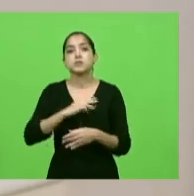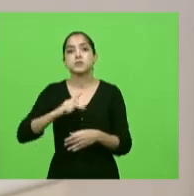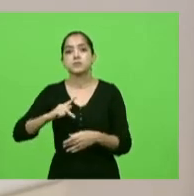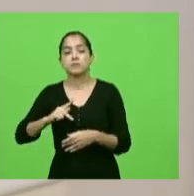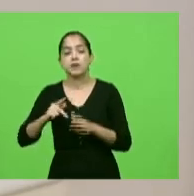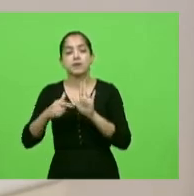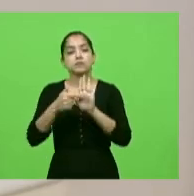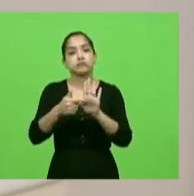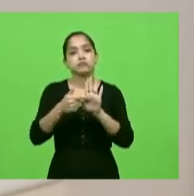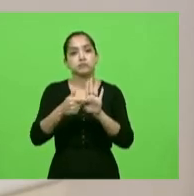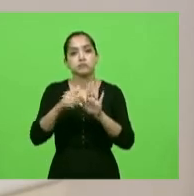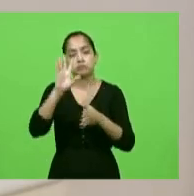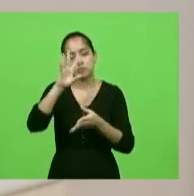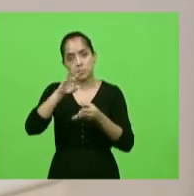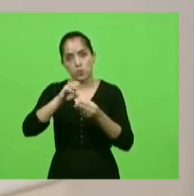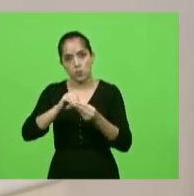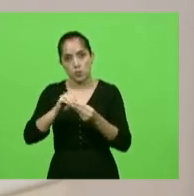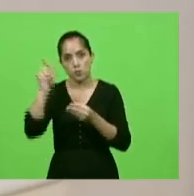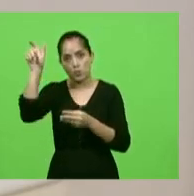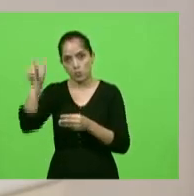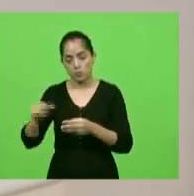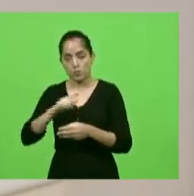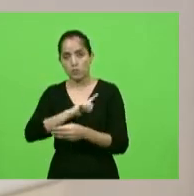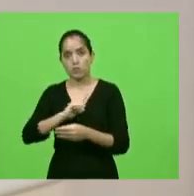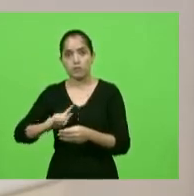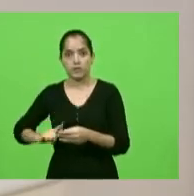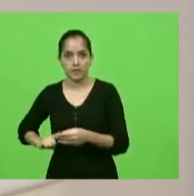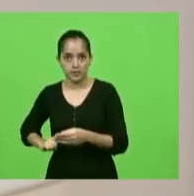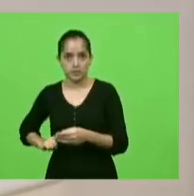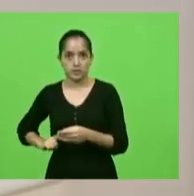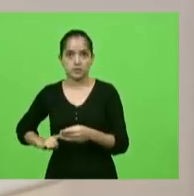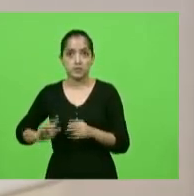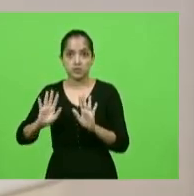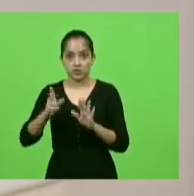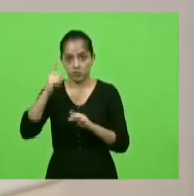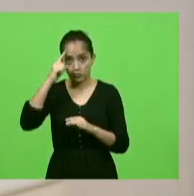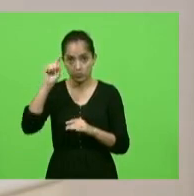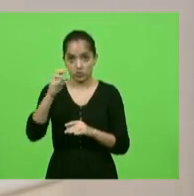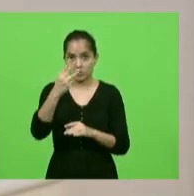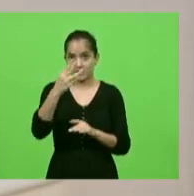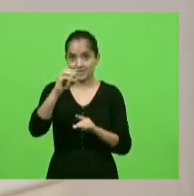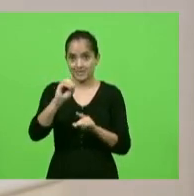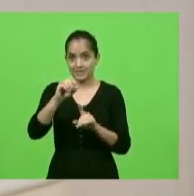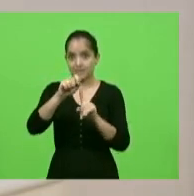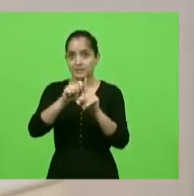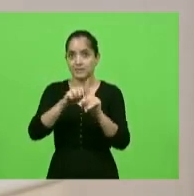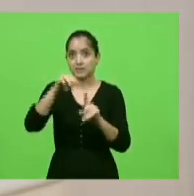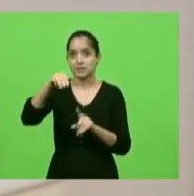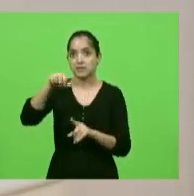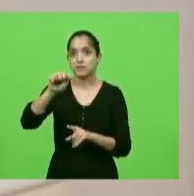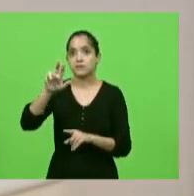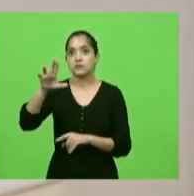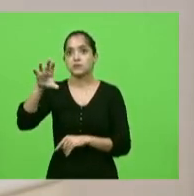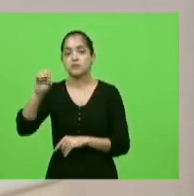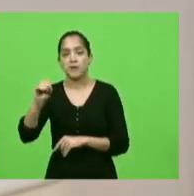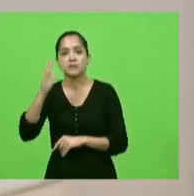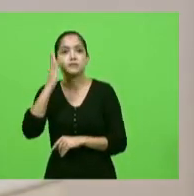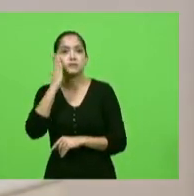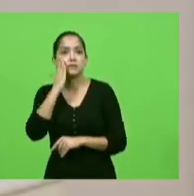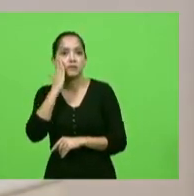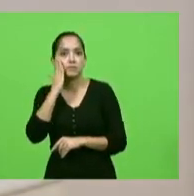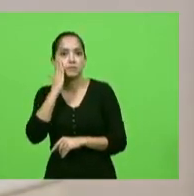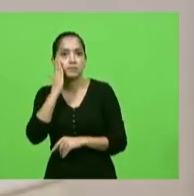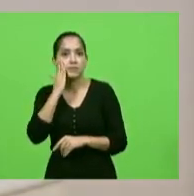que concluiu que o excelentíssimo senhor governador, já no dia 30 de março, tinha certo grau de conhecimento sobre